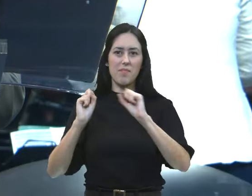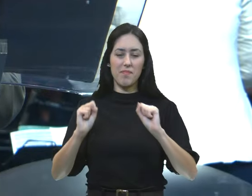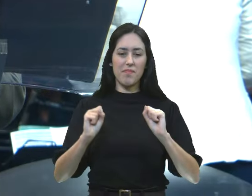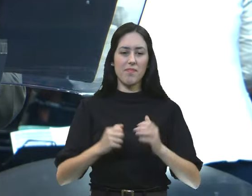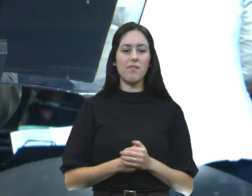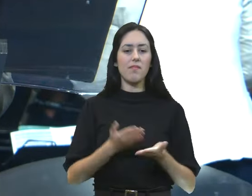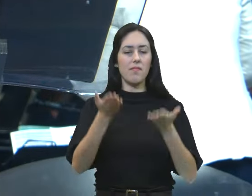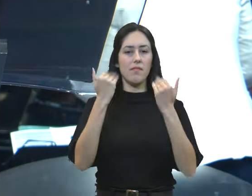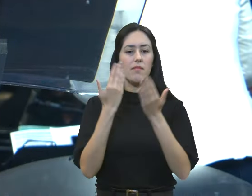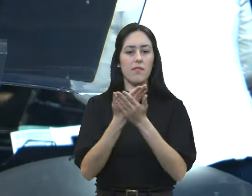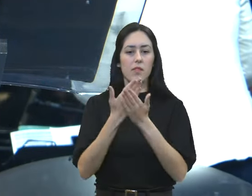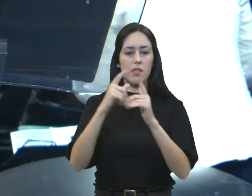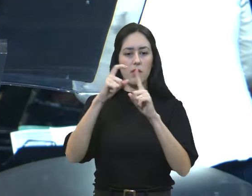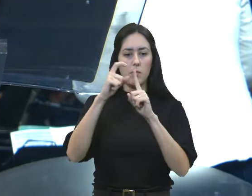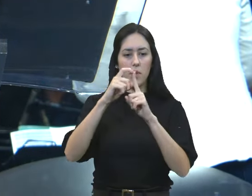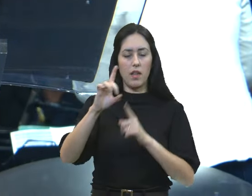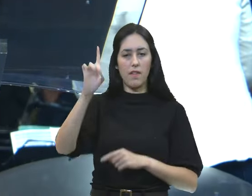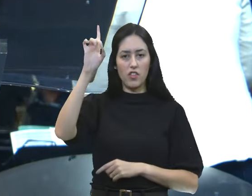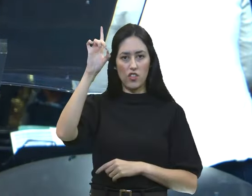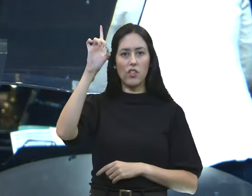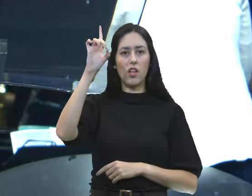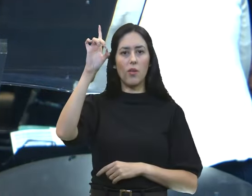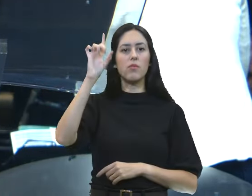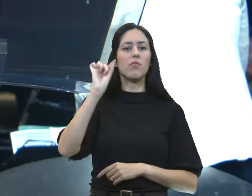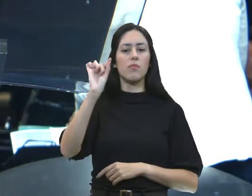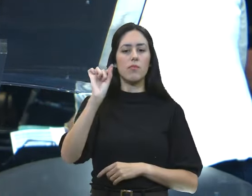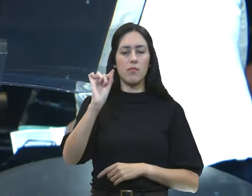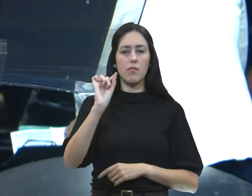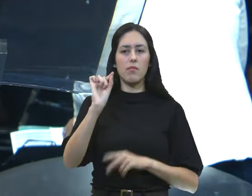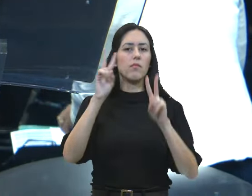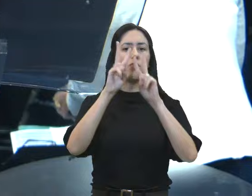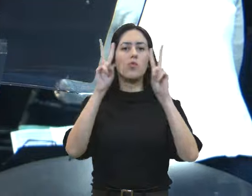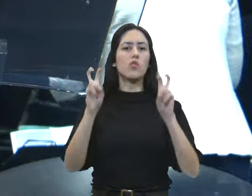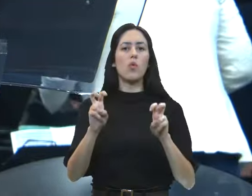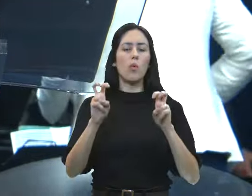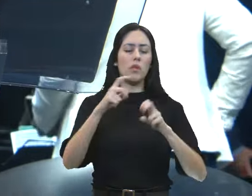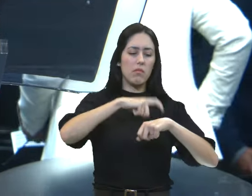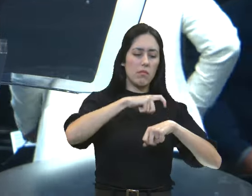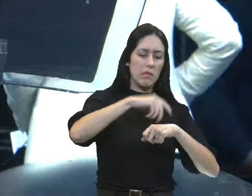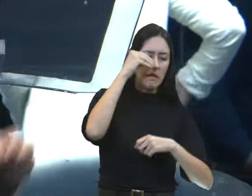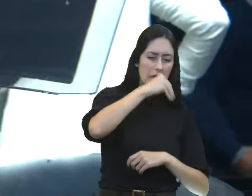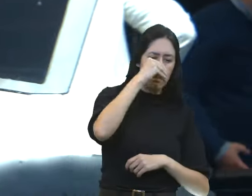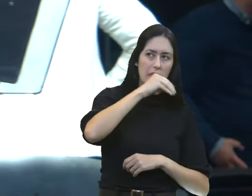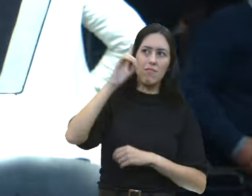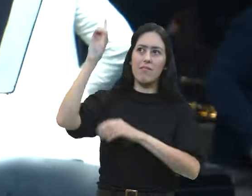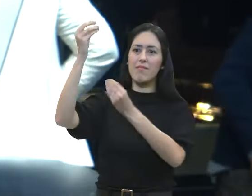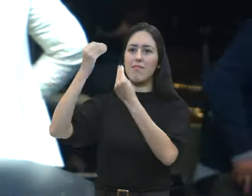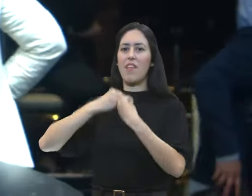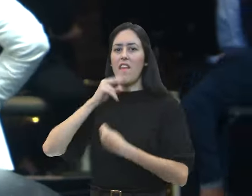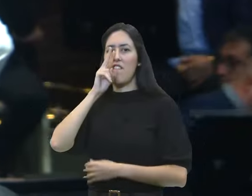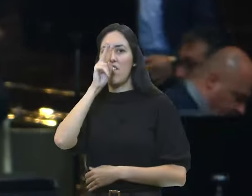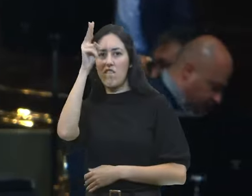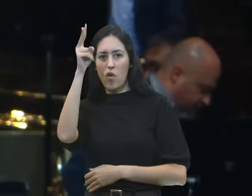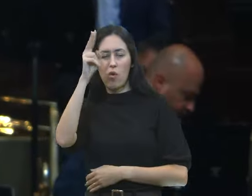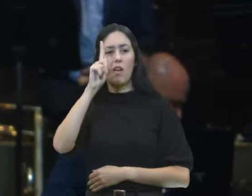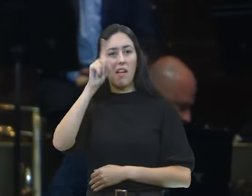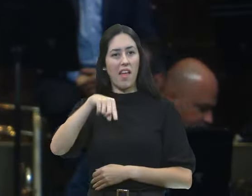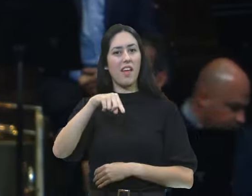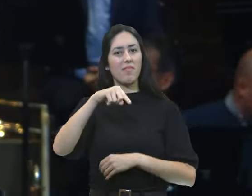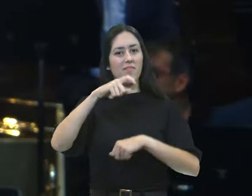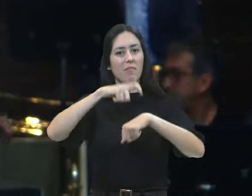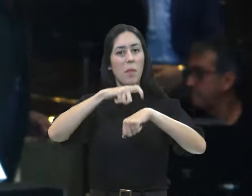Nós vamos estudar a palavra de Deus dentro dessa perspectiva da força na fraqueza, que tem sido essa série tão gostosa, tão especial,